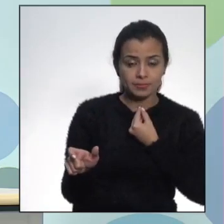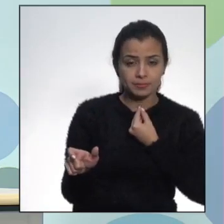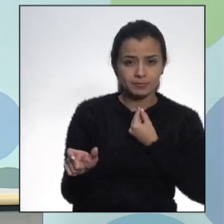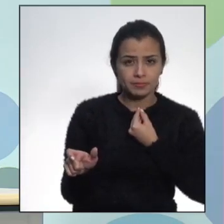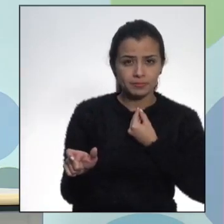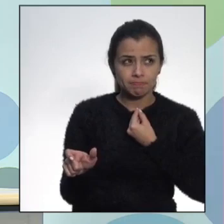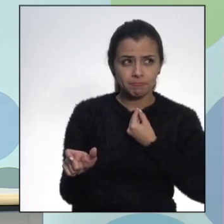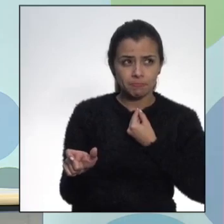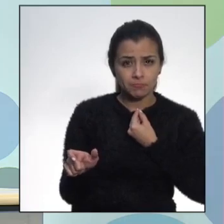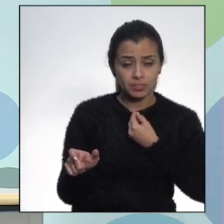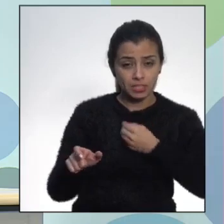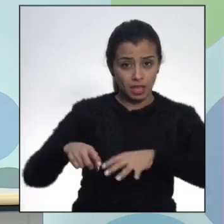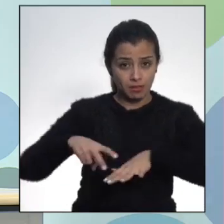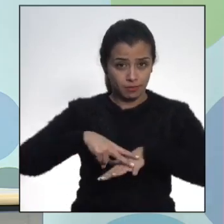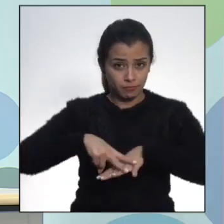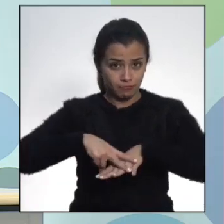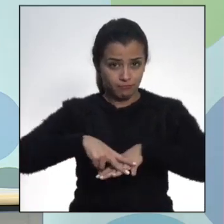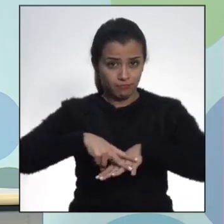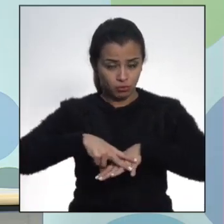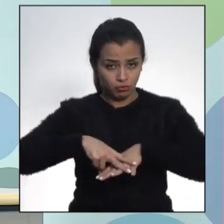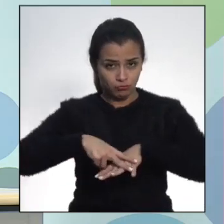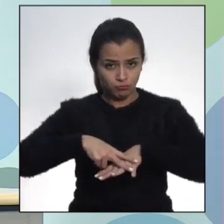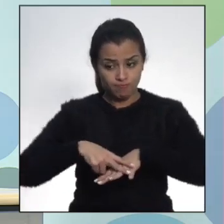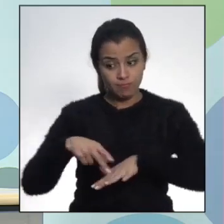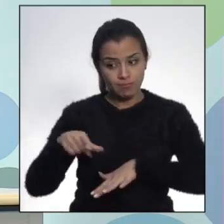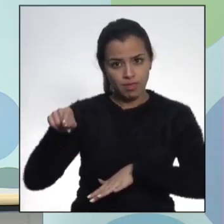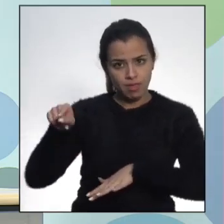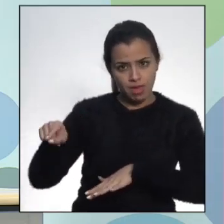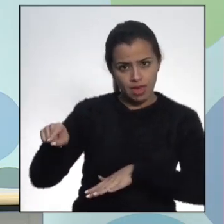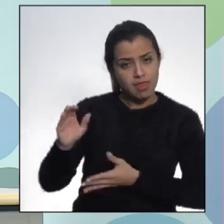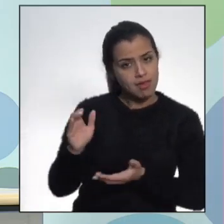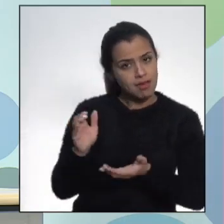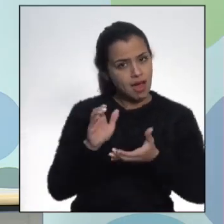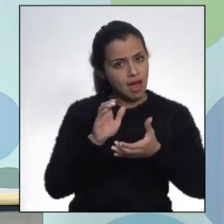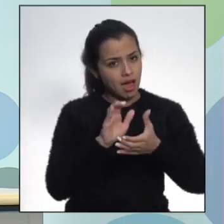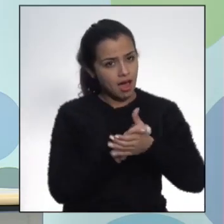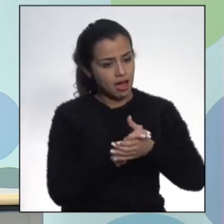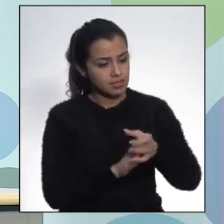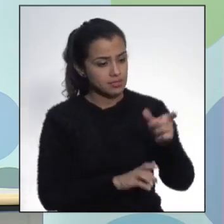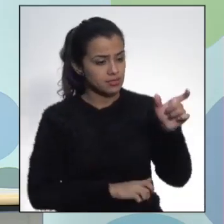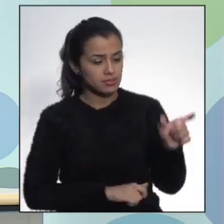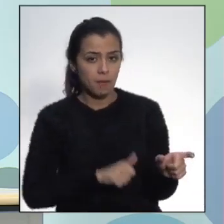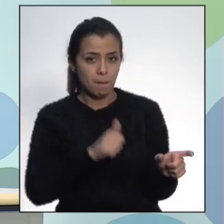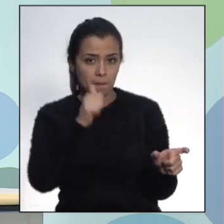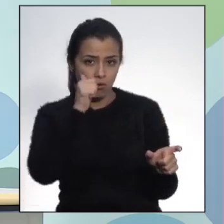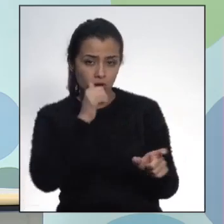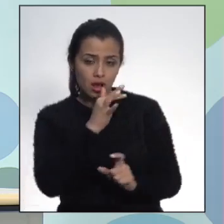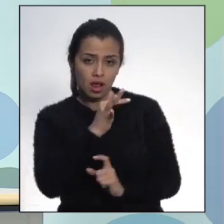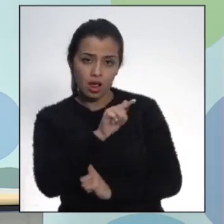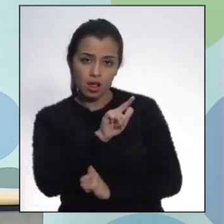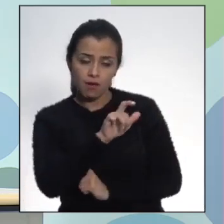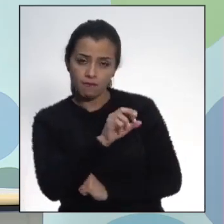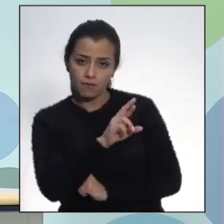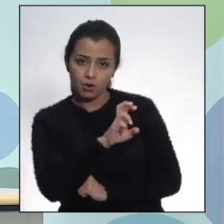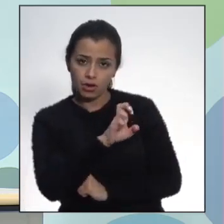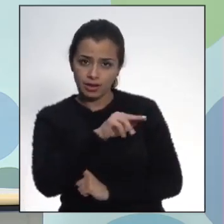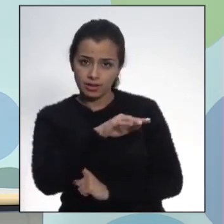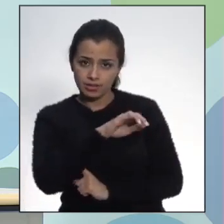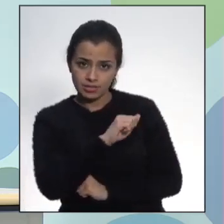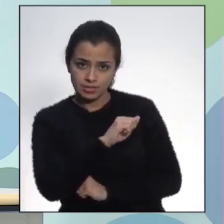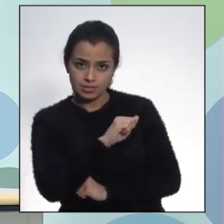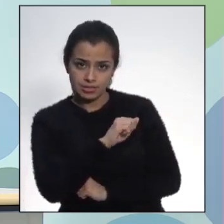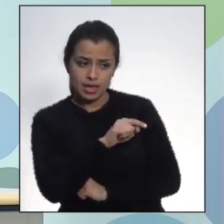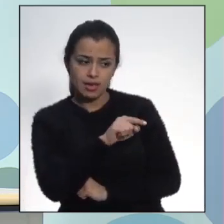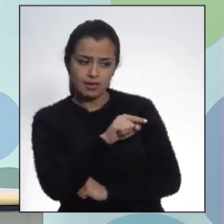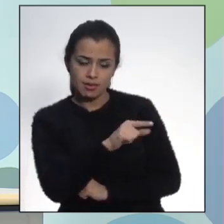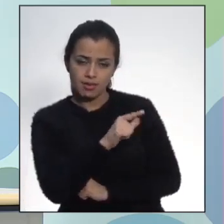que é viúvo. E ele se casa com Florência, que tem 2 filhos, e ela cuida do Carlos,